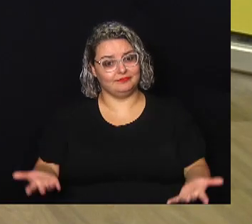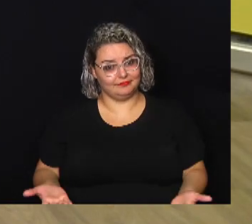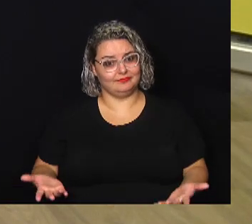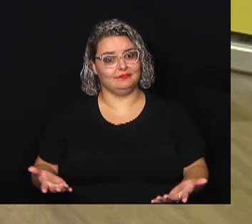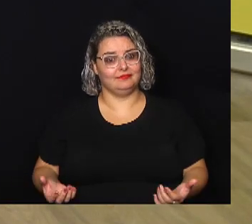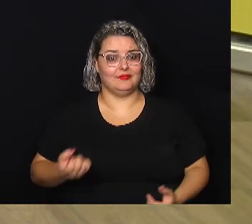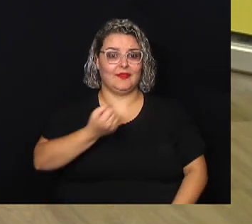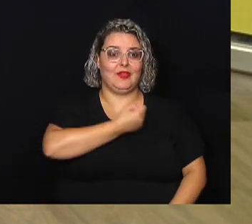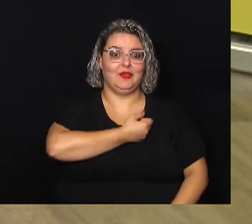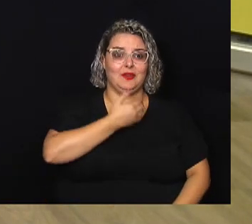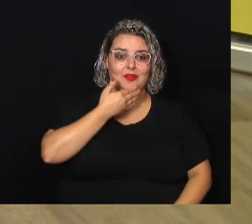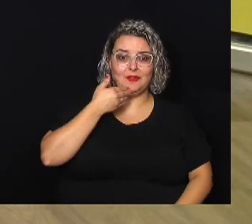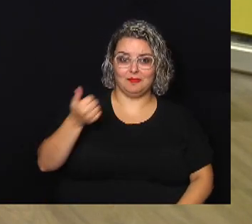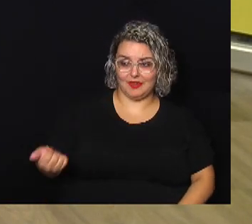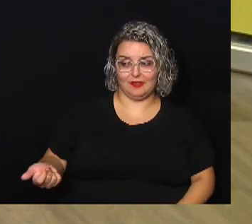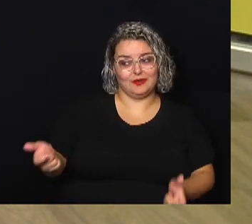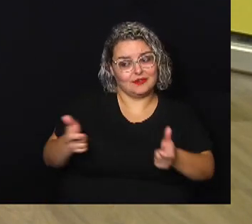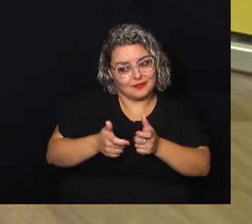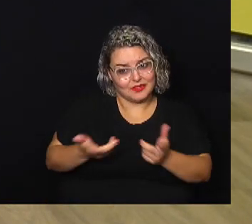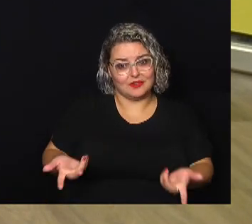números menores?